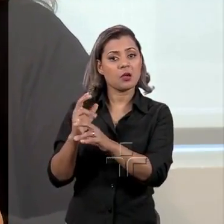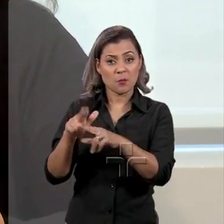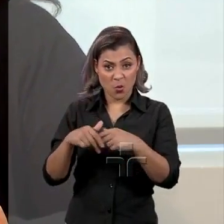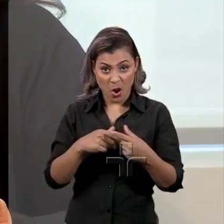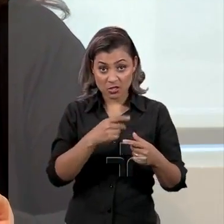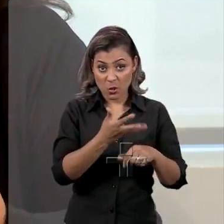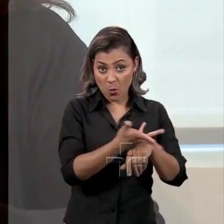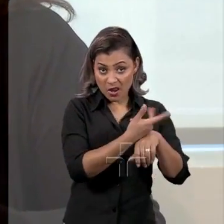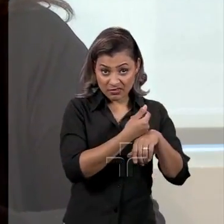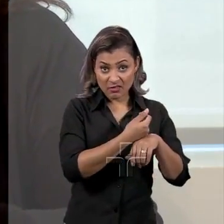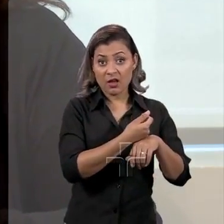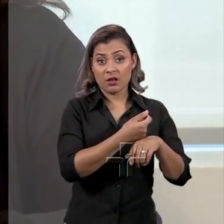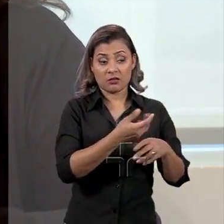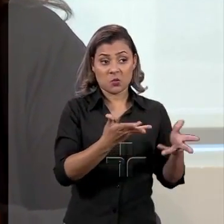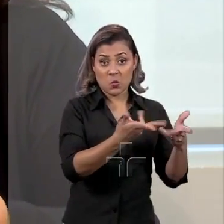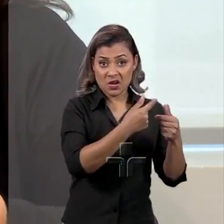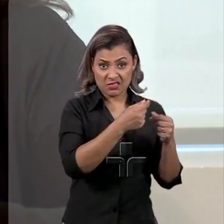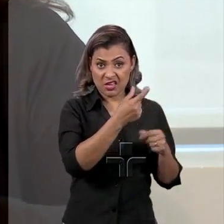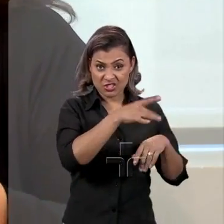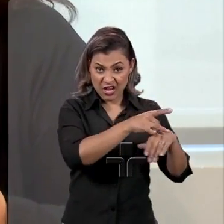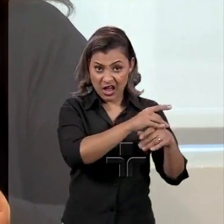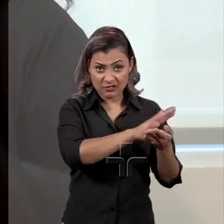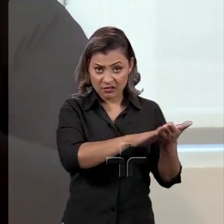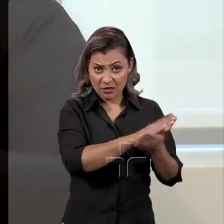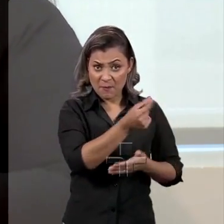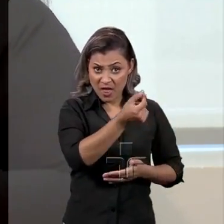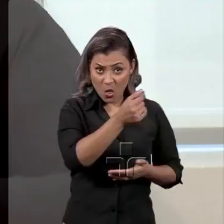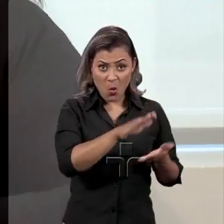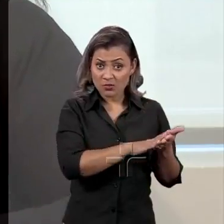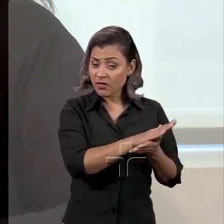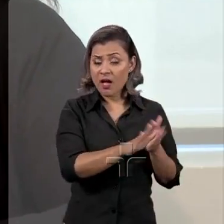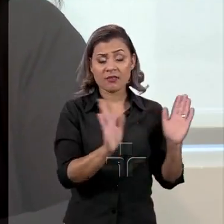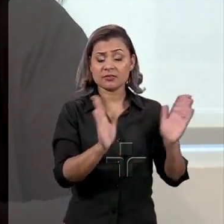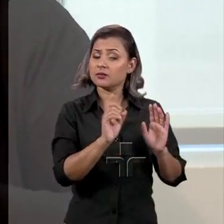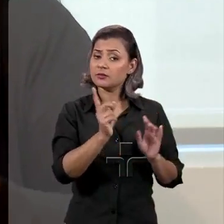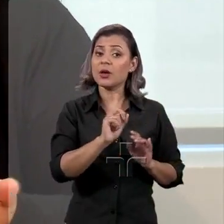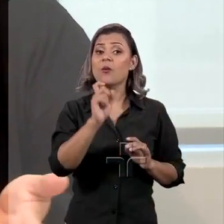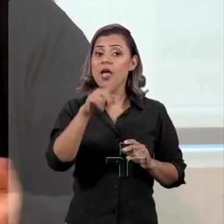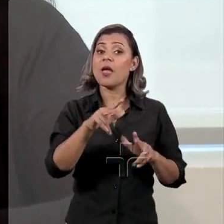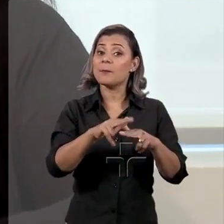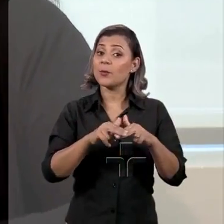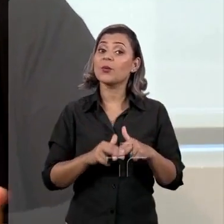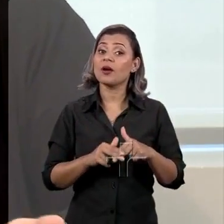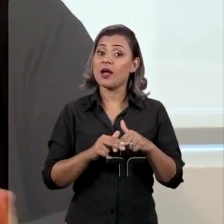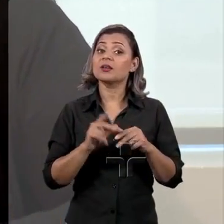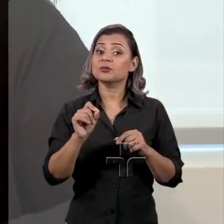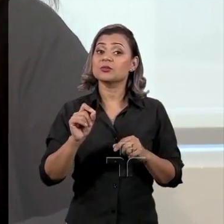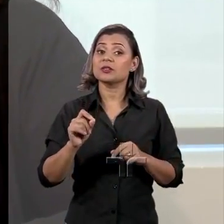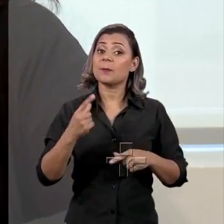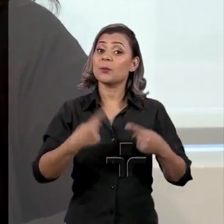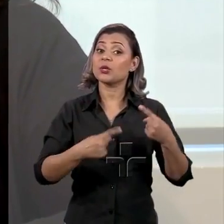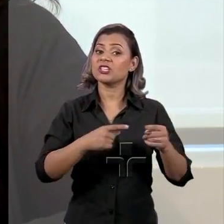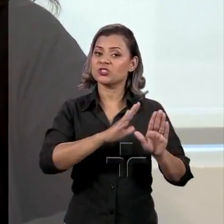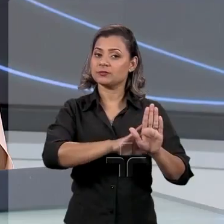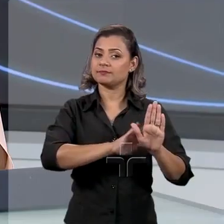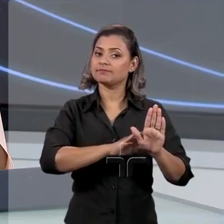do produto brasileiro, não é por conta dos preços, não é por conta da qualidade do produto que vem de lá, é mais mesmo uma questão